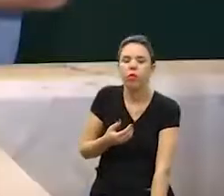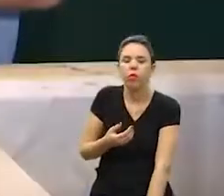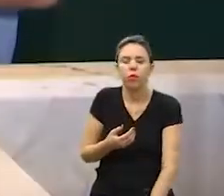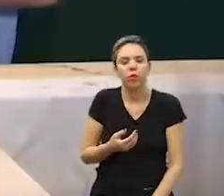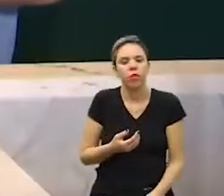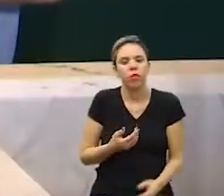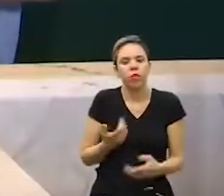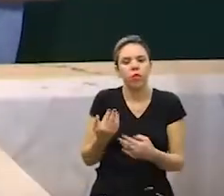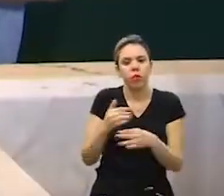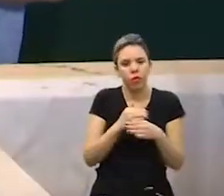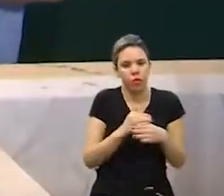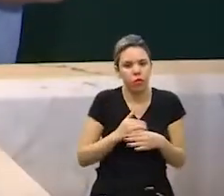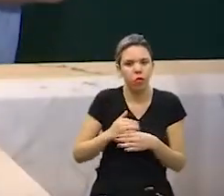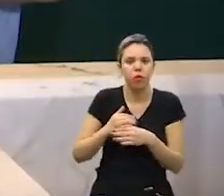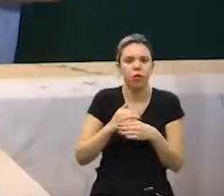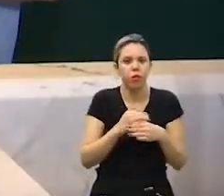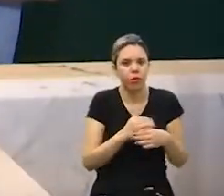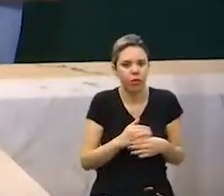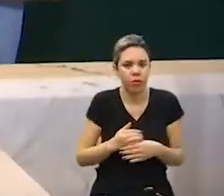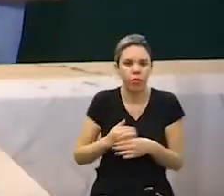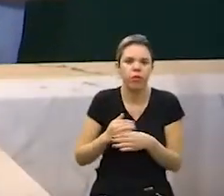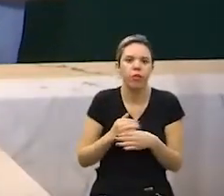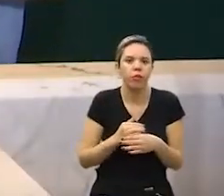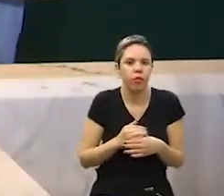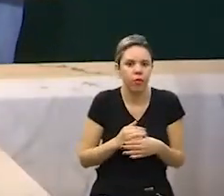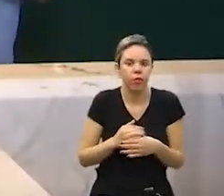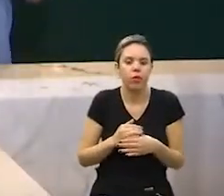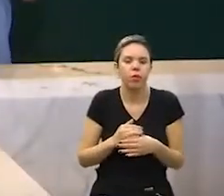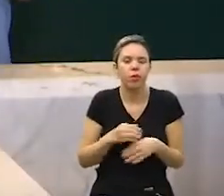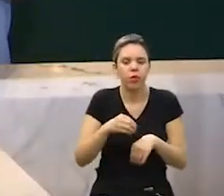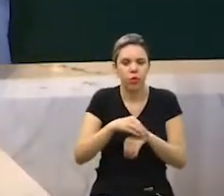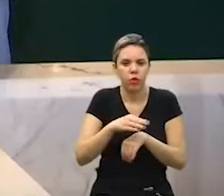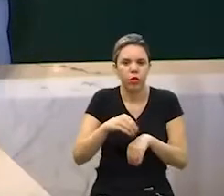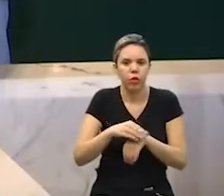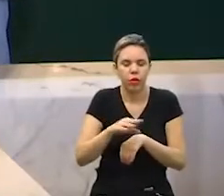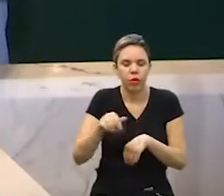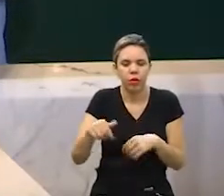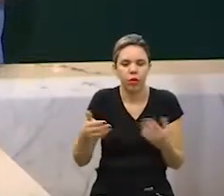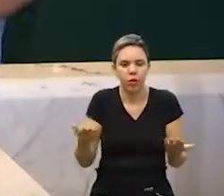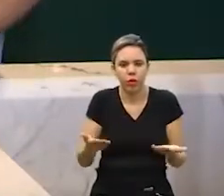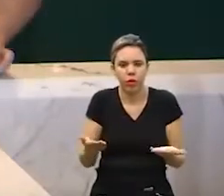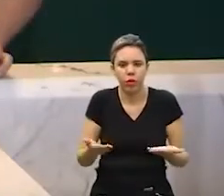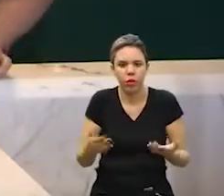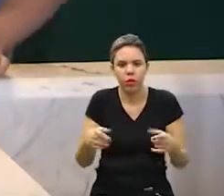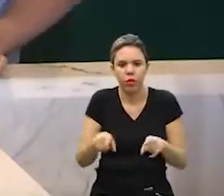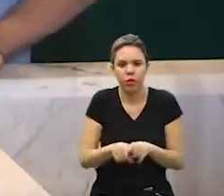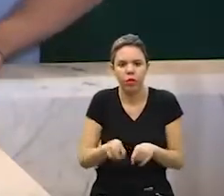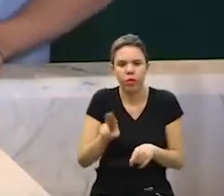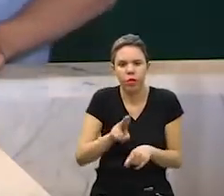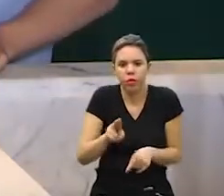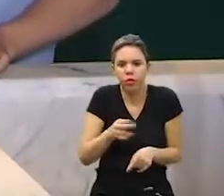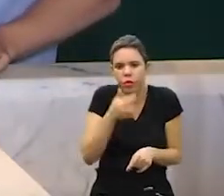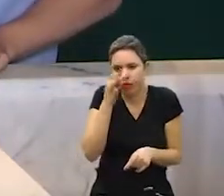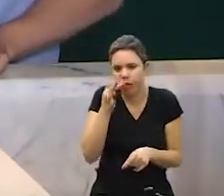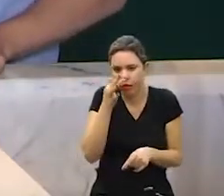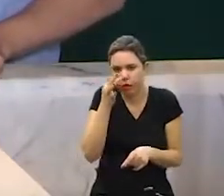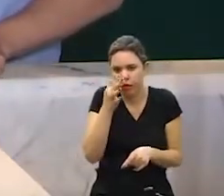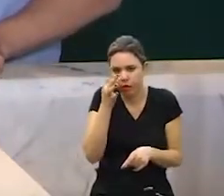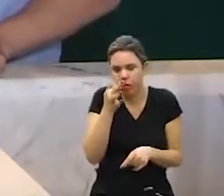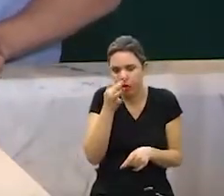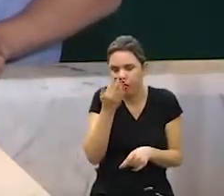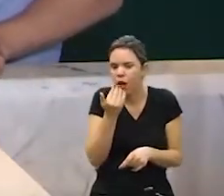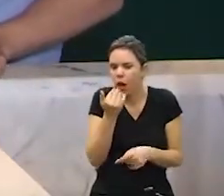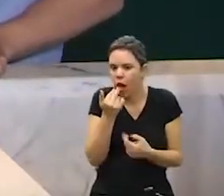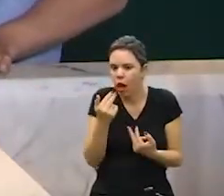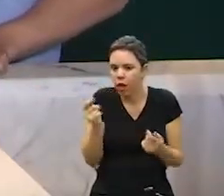lado e vai dando uma igualada assim nesse tostado. Outra dica que a gente vai passar agora é também usar flores.